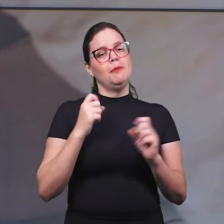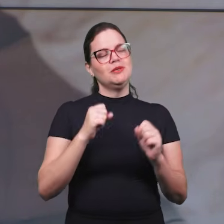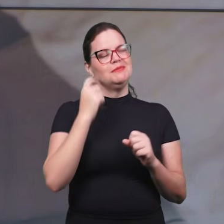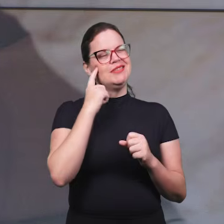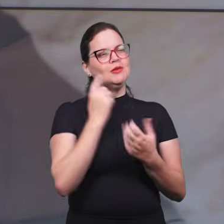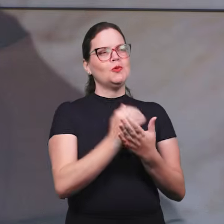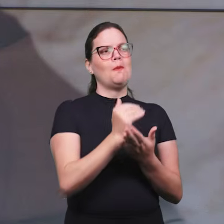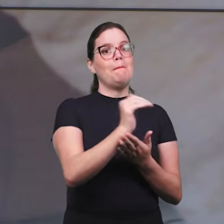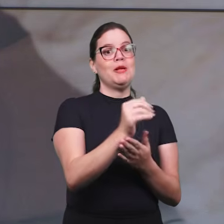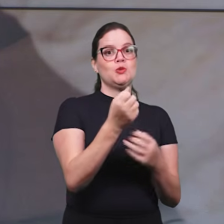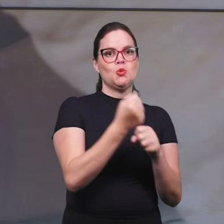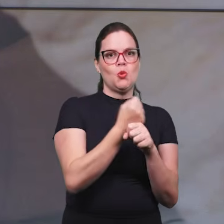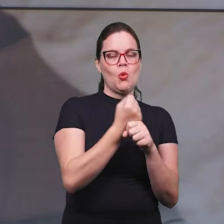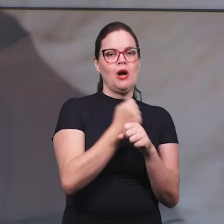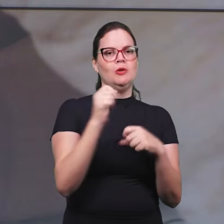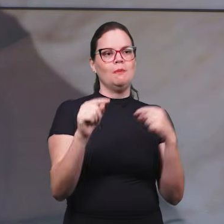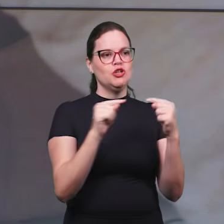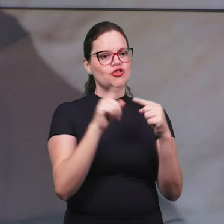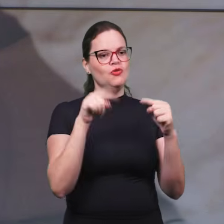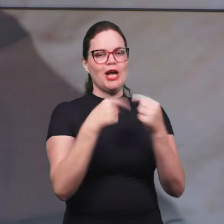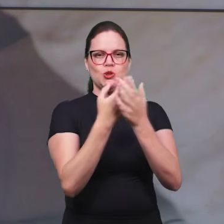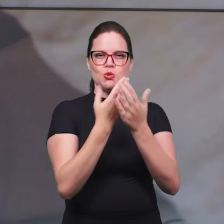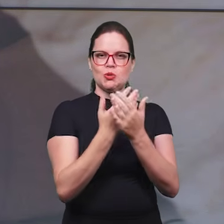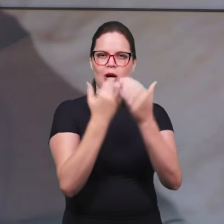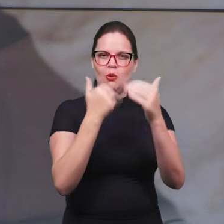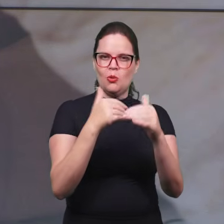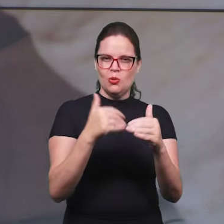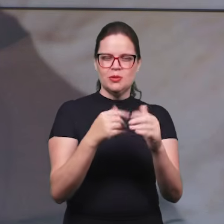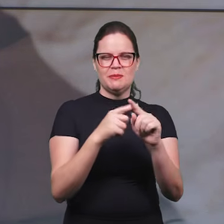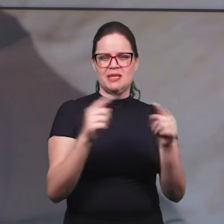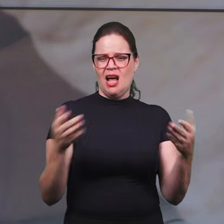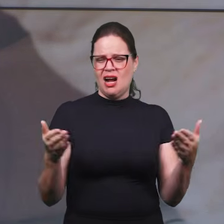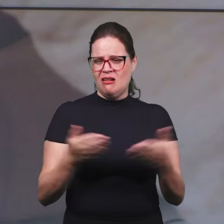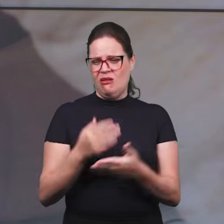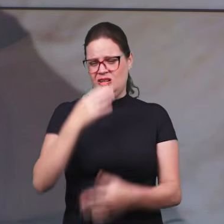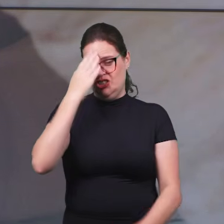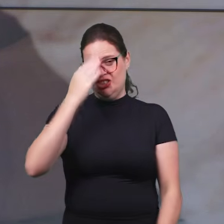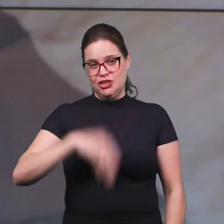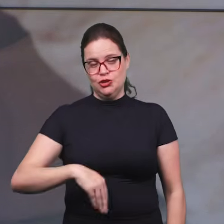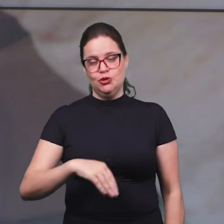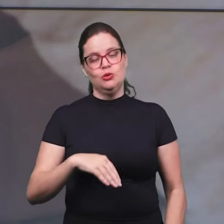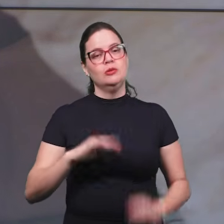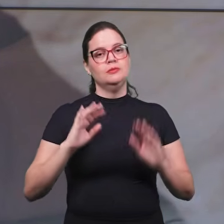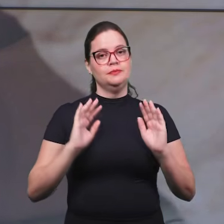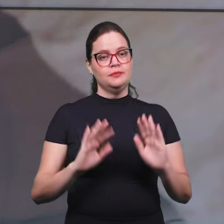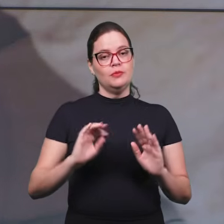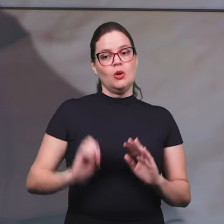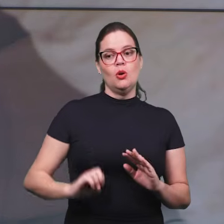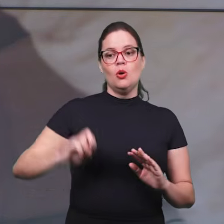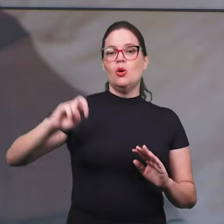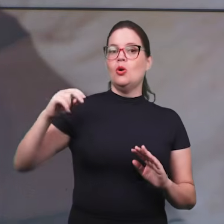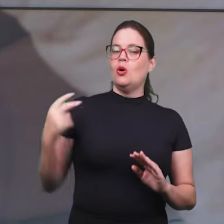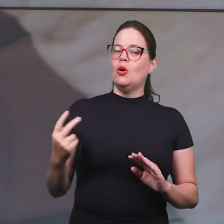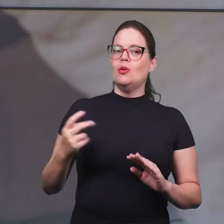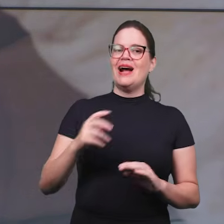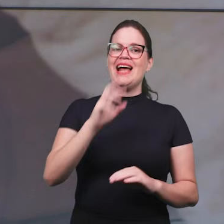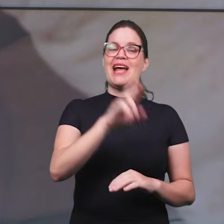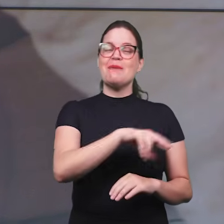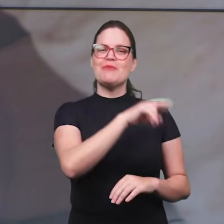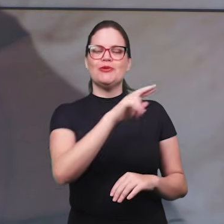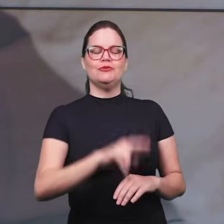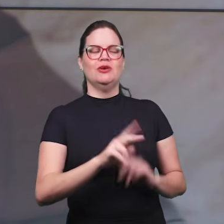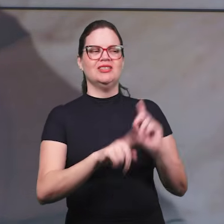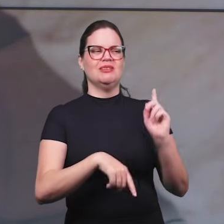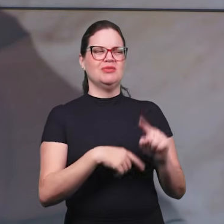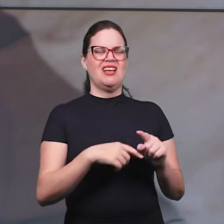começo do ano, você traçou como uma meta estudar para concursos públicos, mas agora desistiu. Ou eventualmente até reprovou